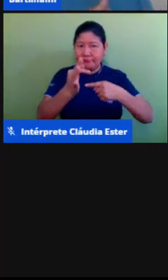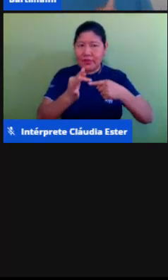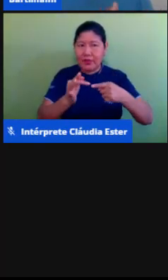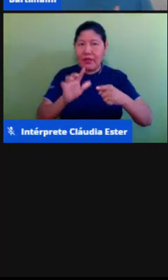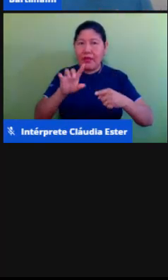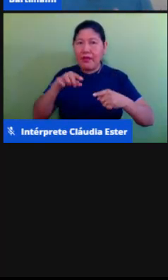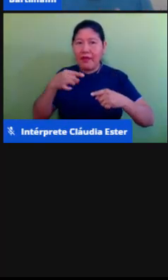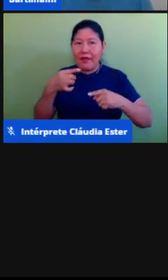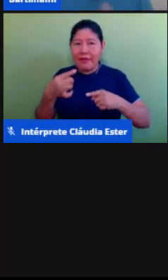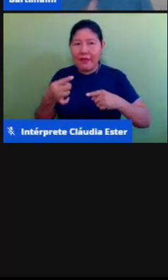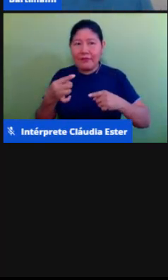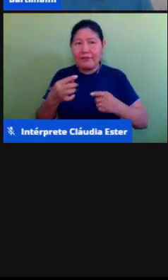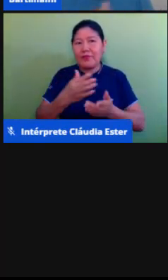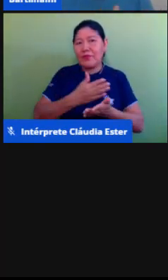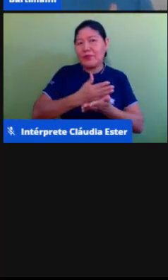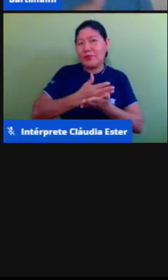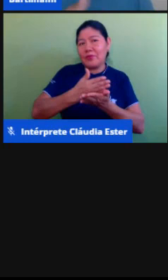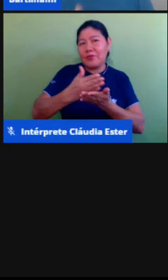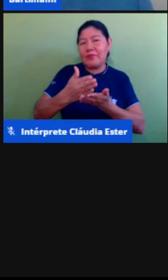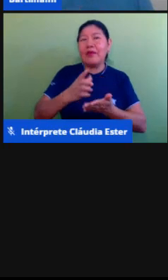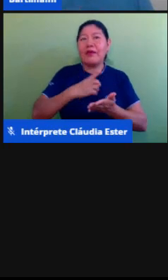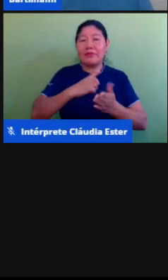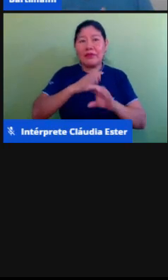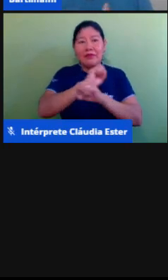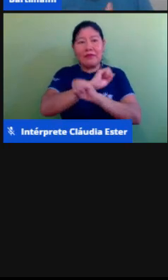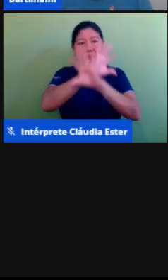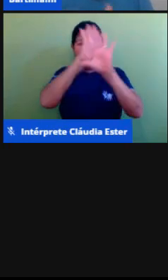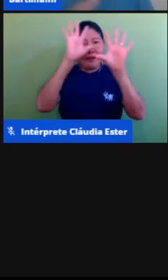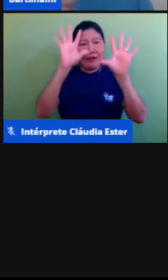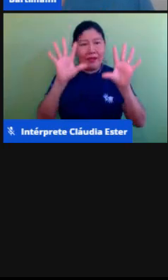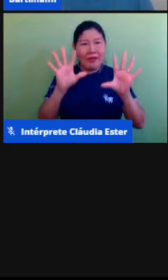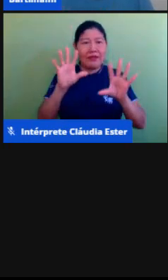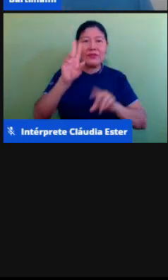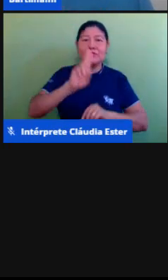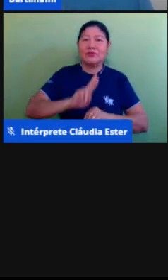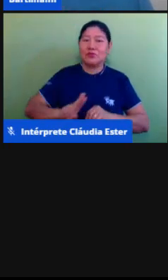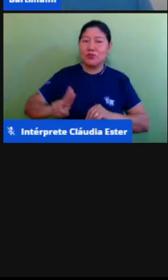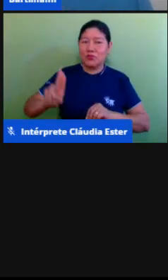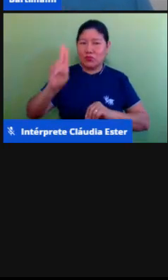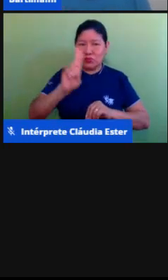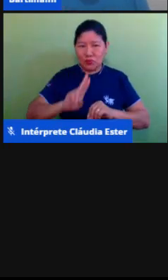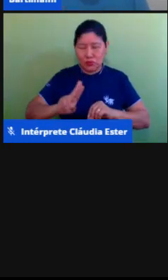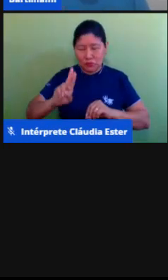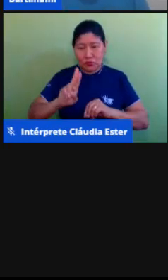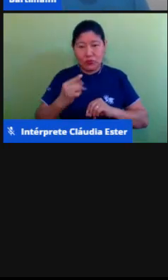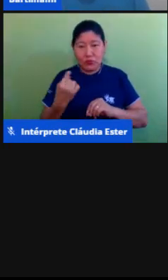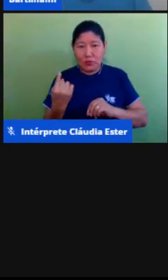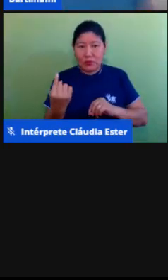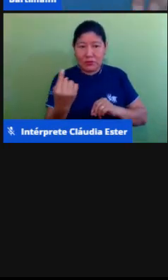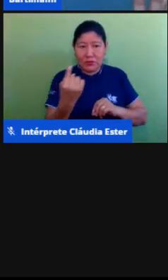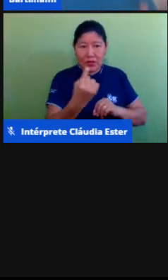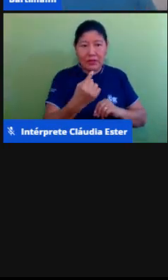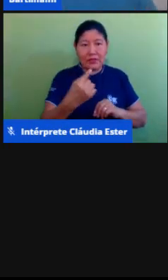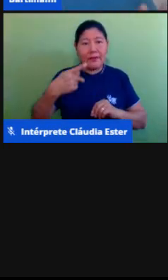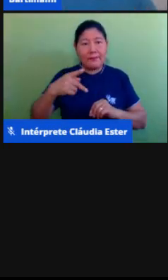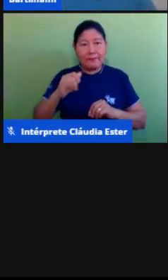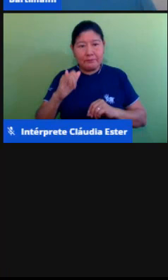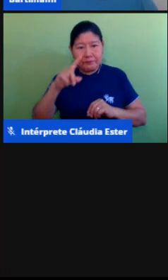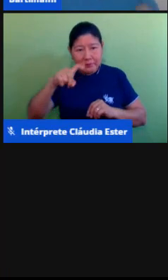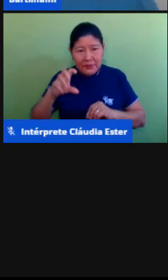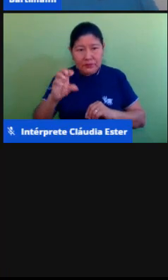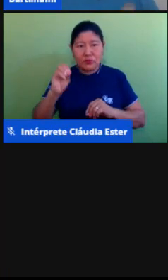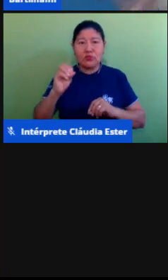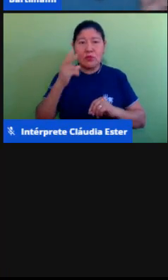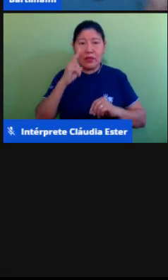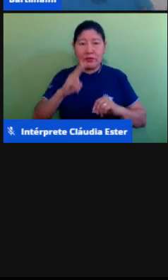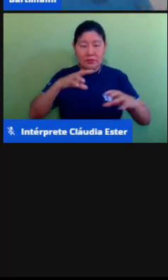frações, você vai ter a dimensão e o entendimento do comportamento espectral daquele pixel. E aí você tem um